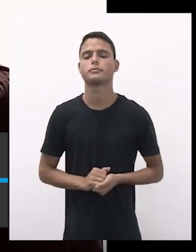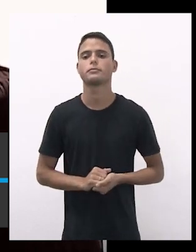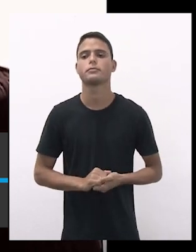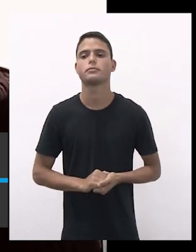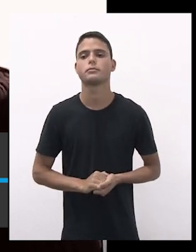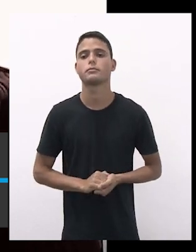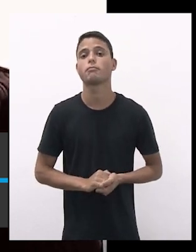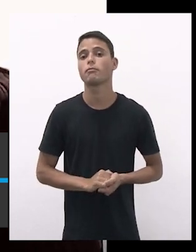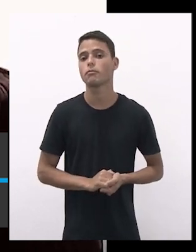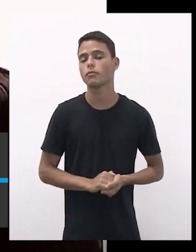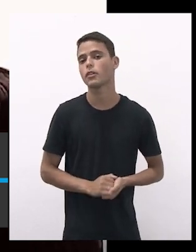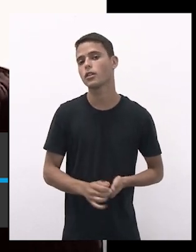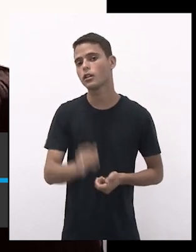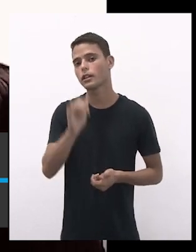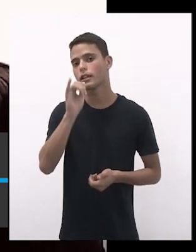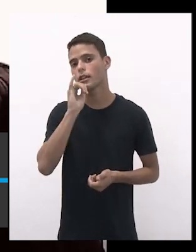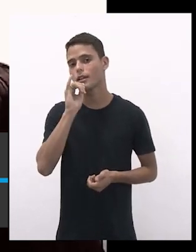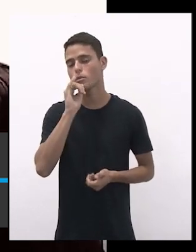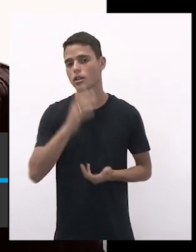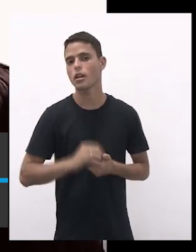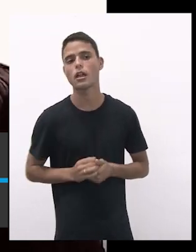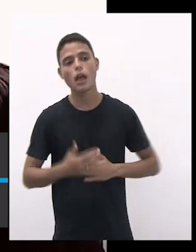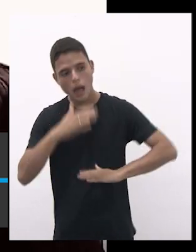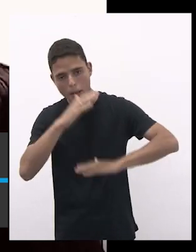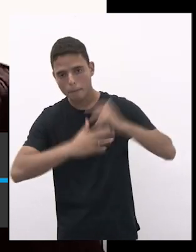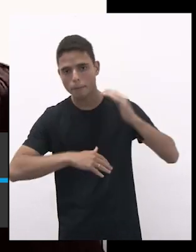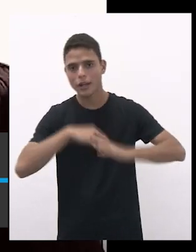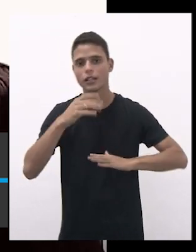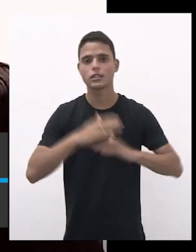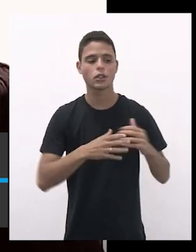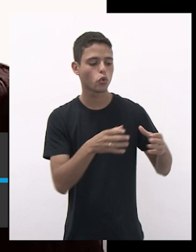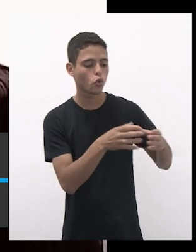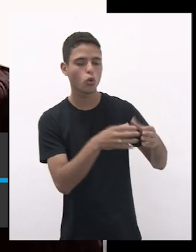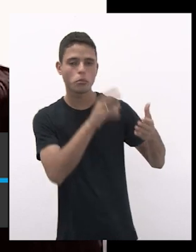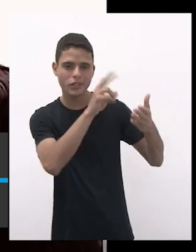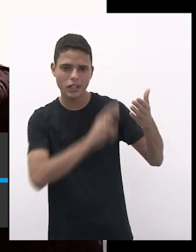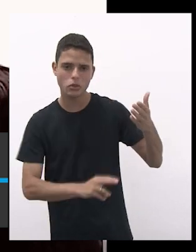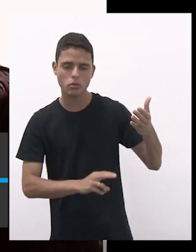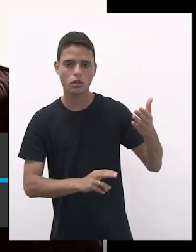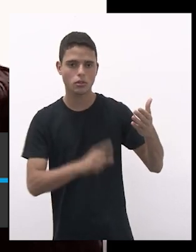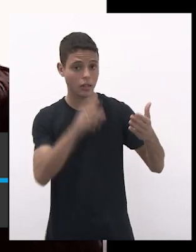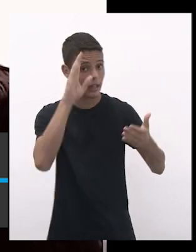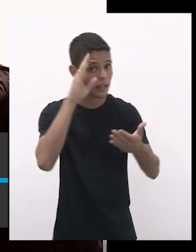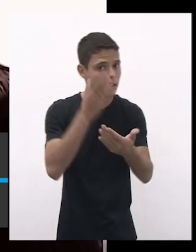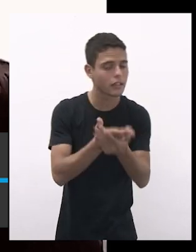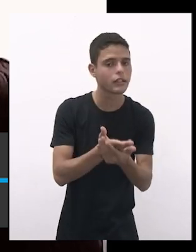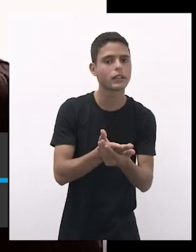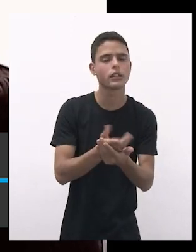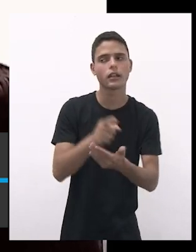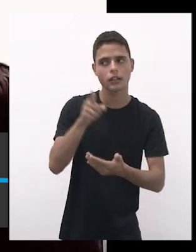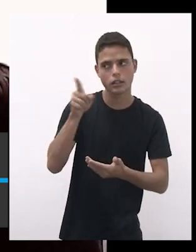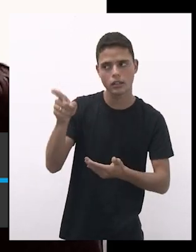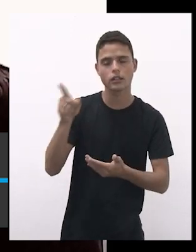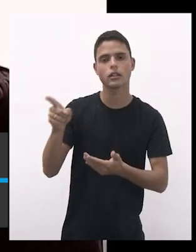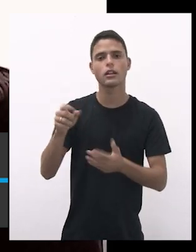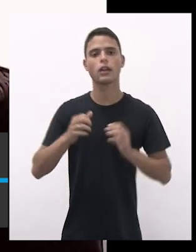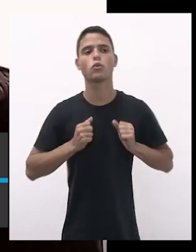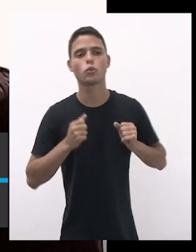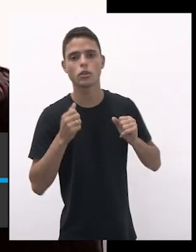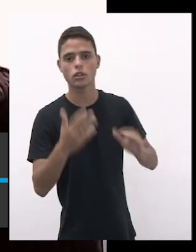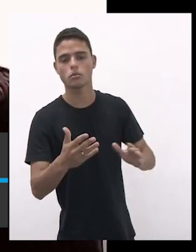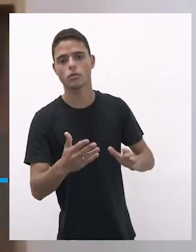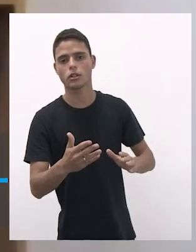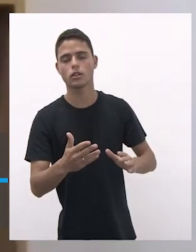a prática de clubes de leitura? Você acredita que pode ser um espaço de contribuição para o letramento